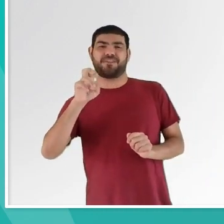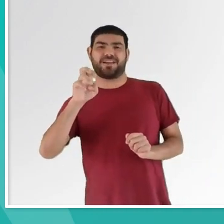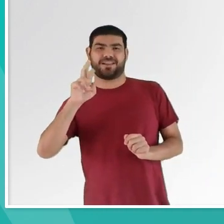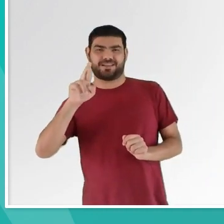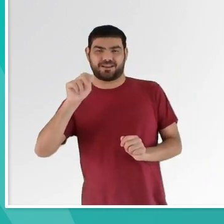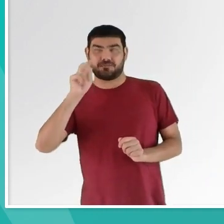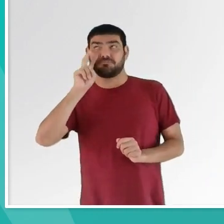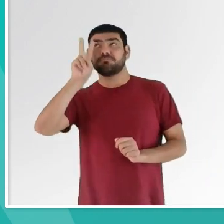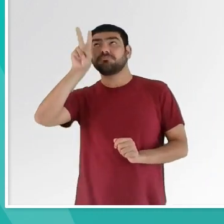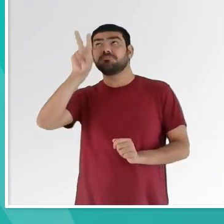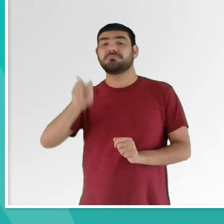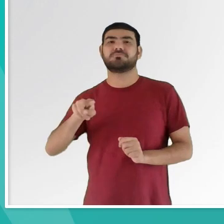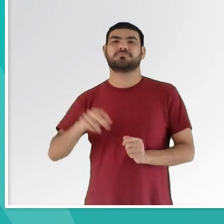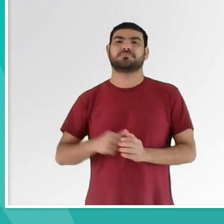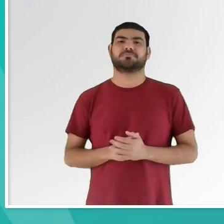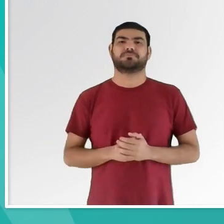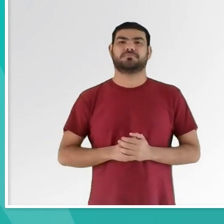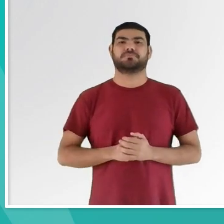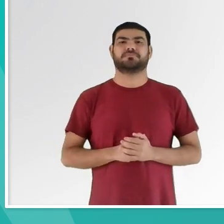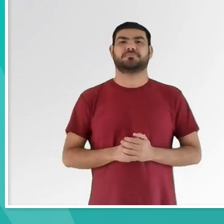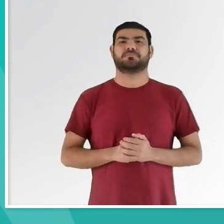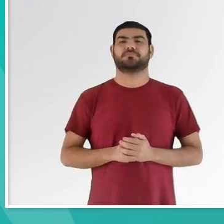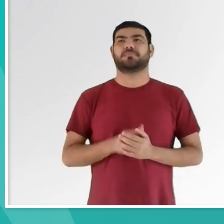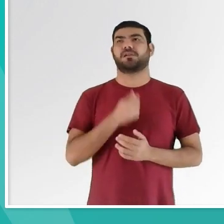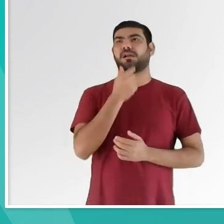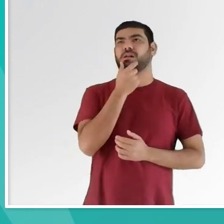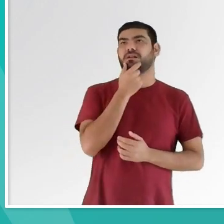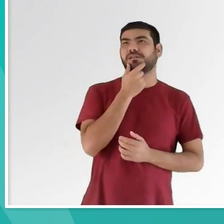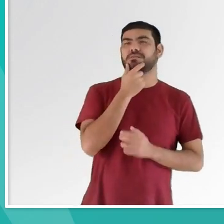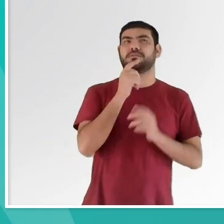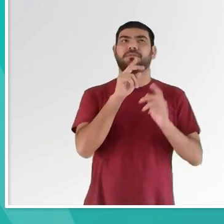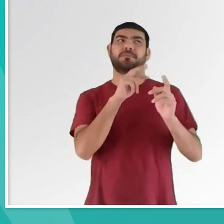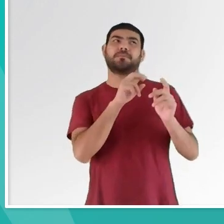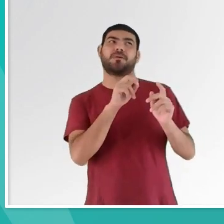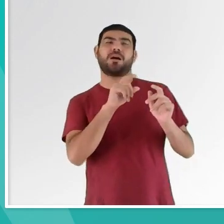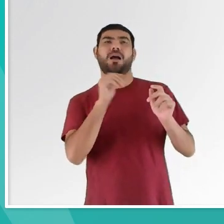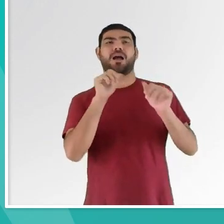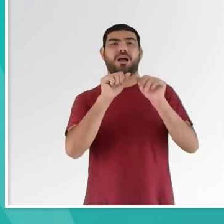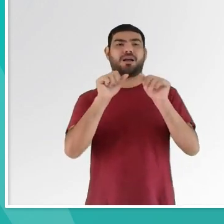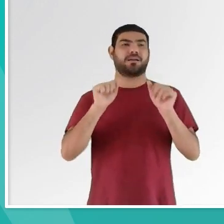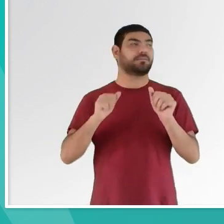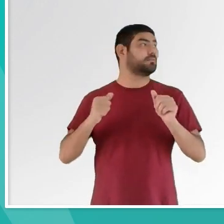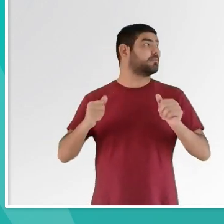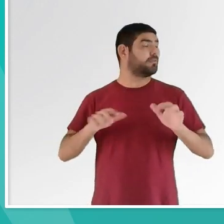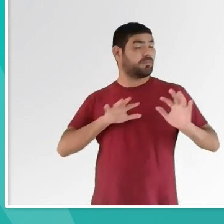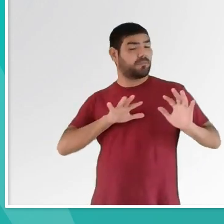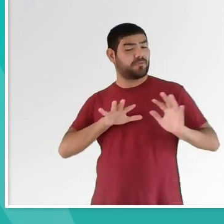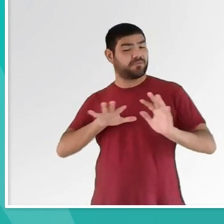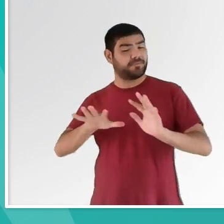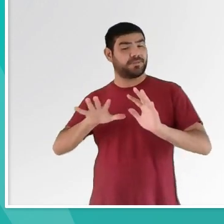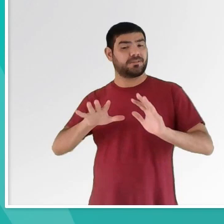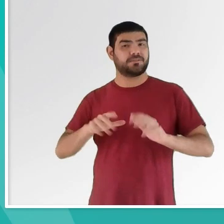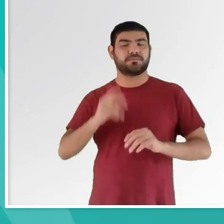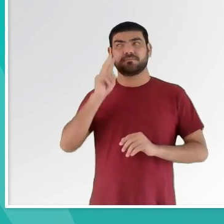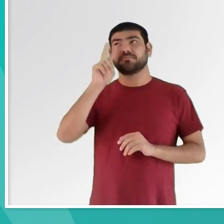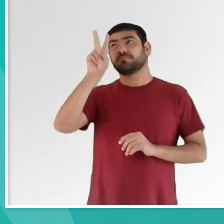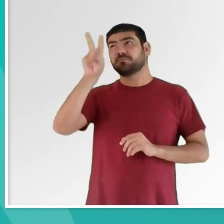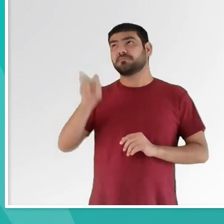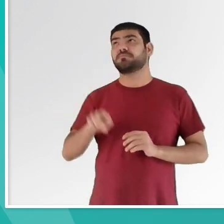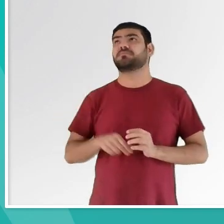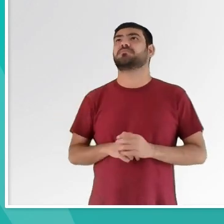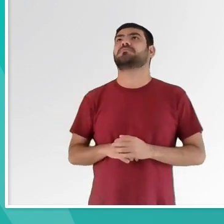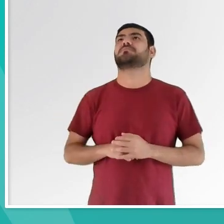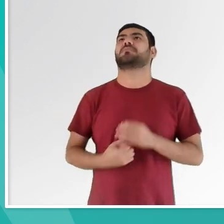quê? Ele vem do inglês por art. Foi um movimento artístico de vanguarda surgido na Itália na